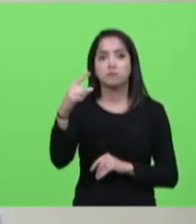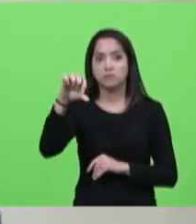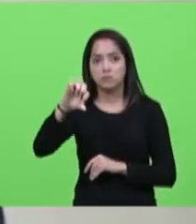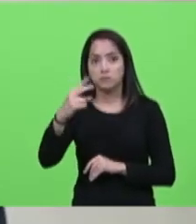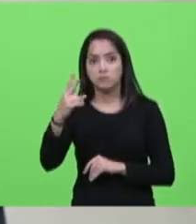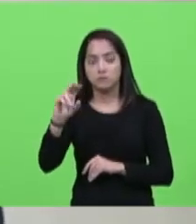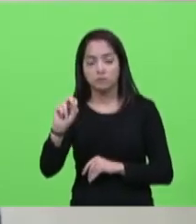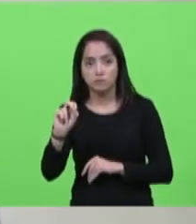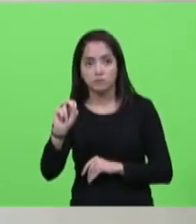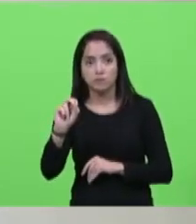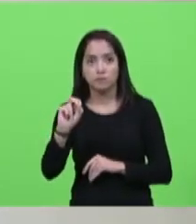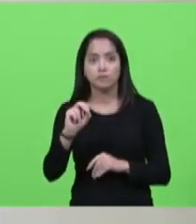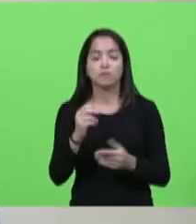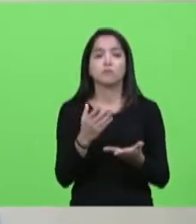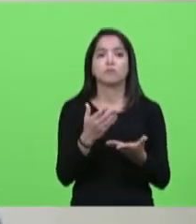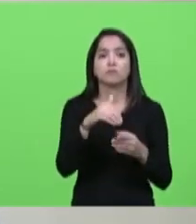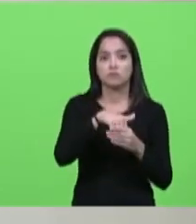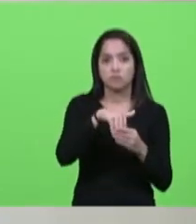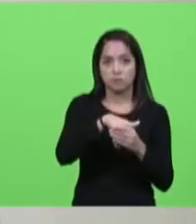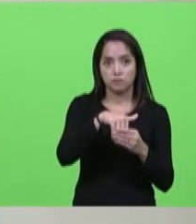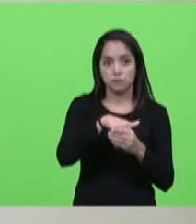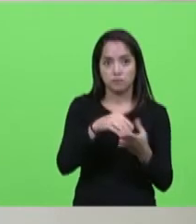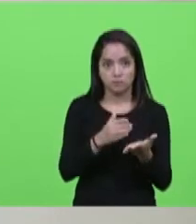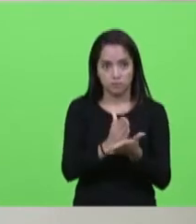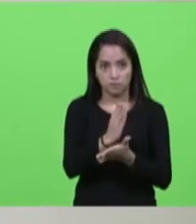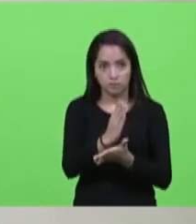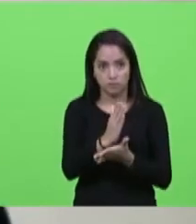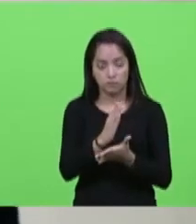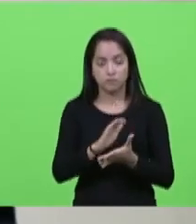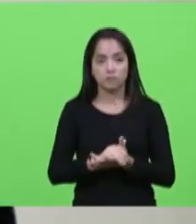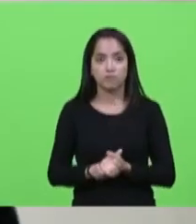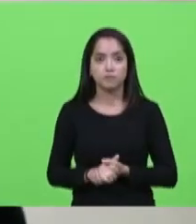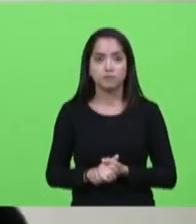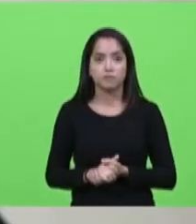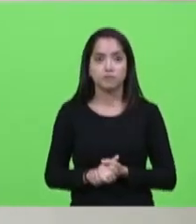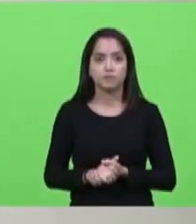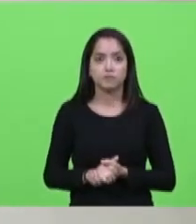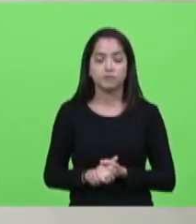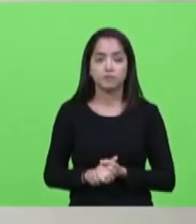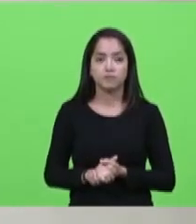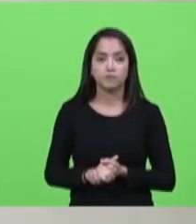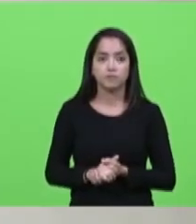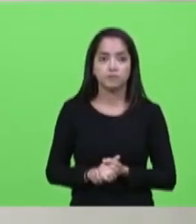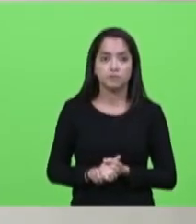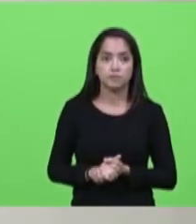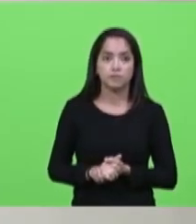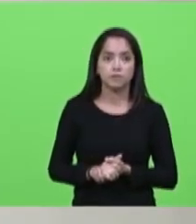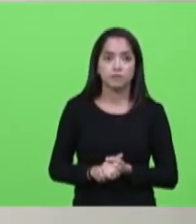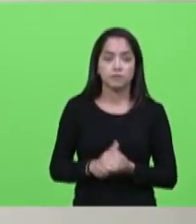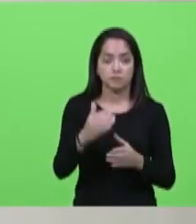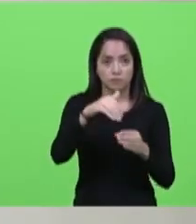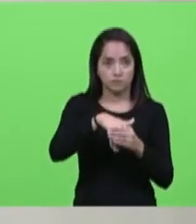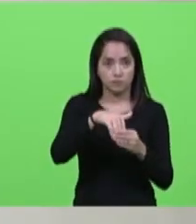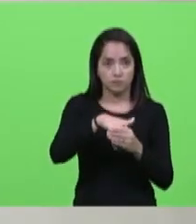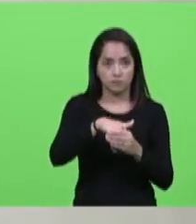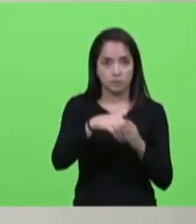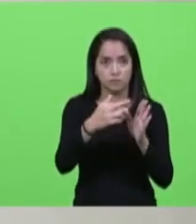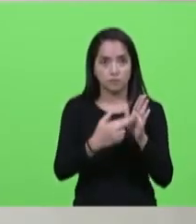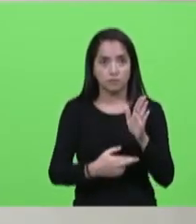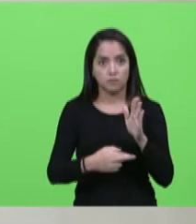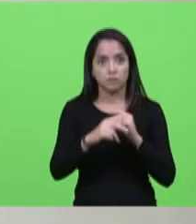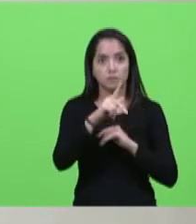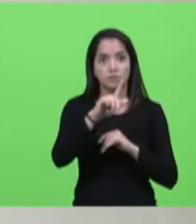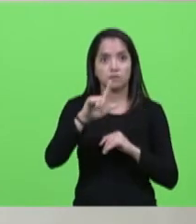119/2020. Deputados que aprovam, permaneçam como se encontra aprovada a matéria em sede de redação final. Votação da redação final do